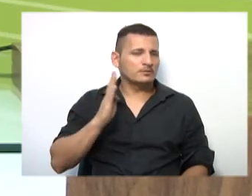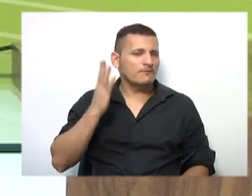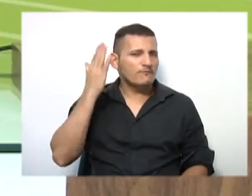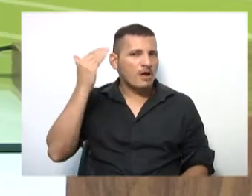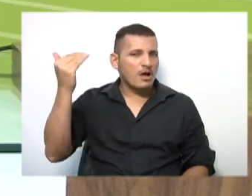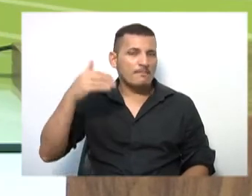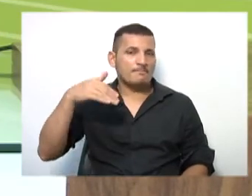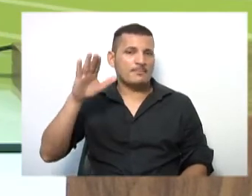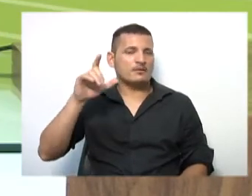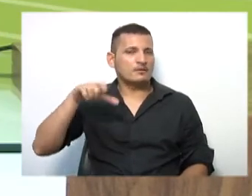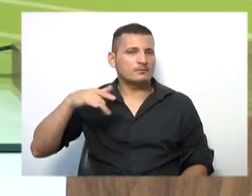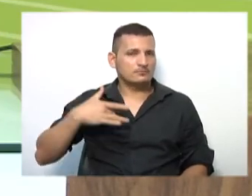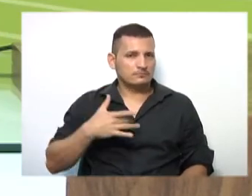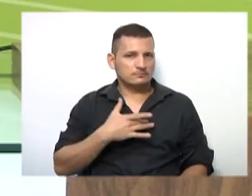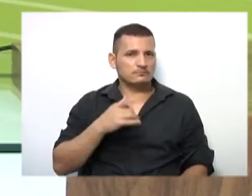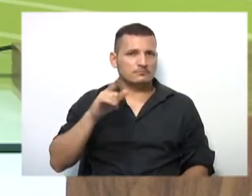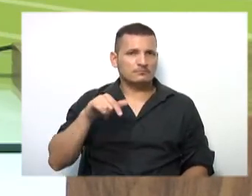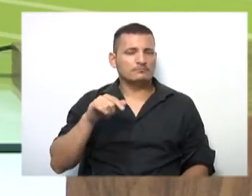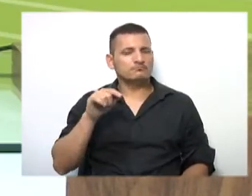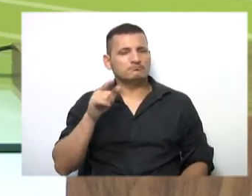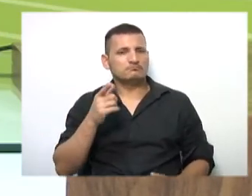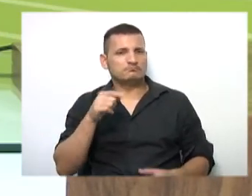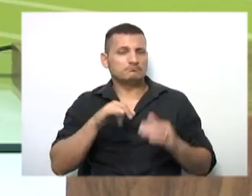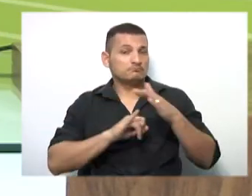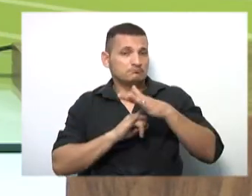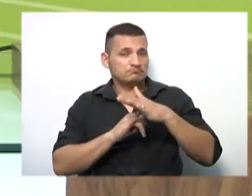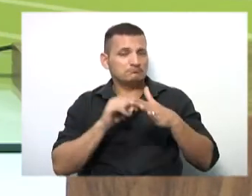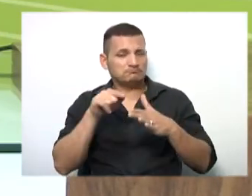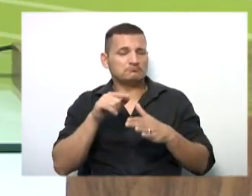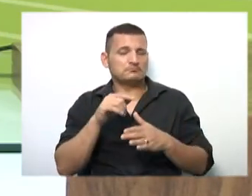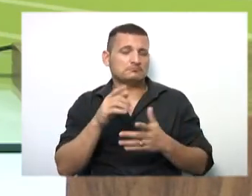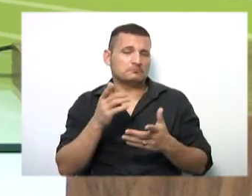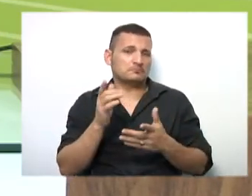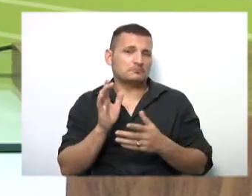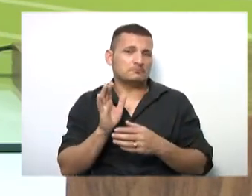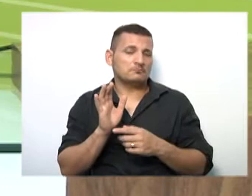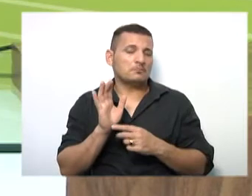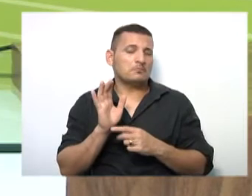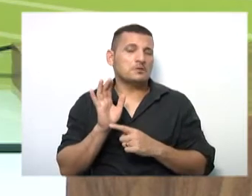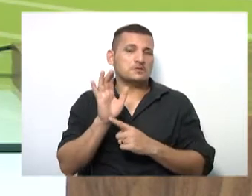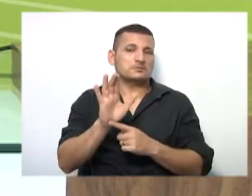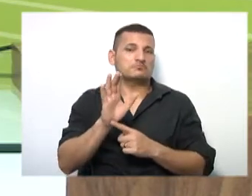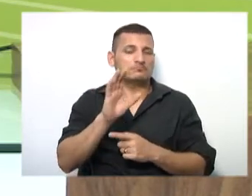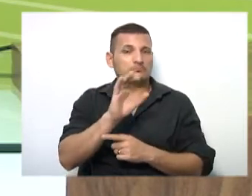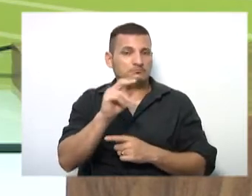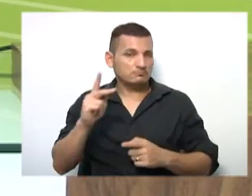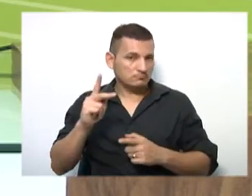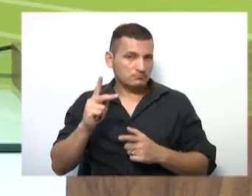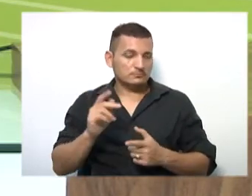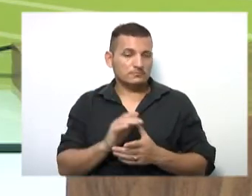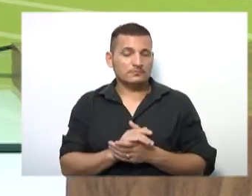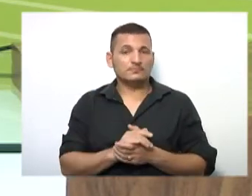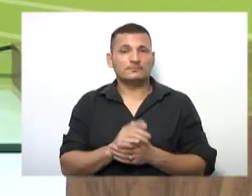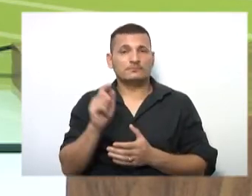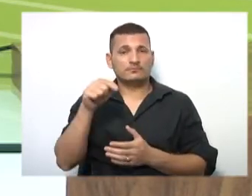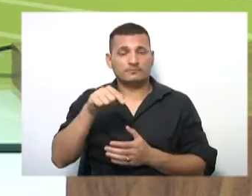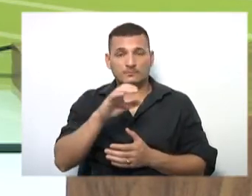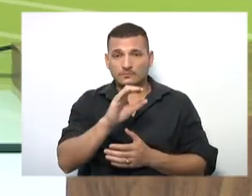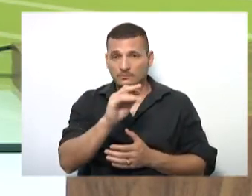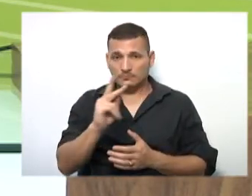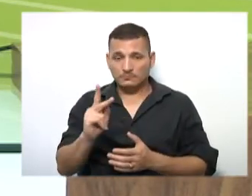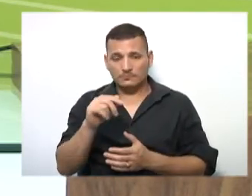são organizações que são grandes exemplos de sucesso de cooperativas. Nesse caso, a cooperativa não é